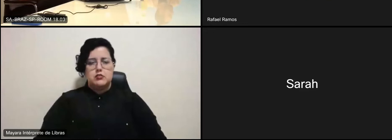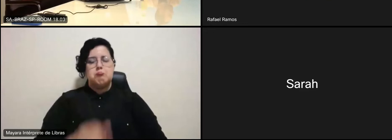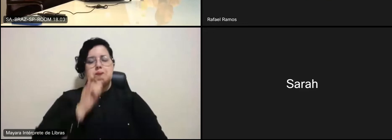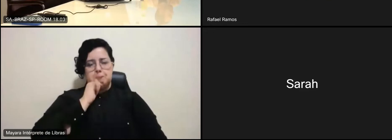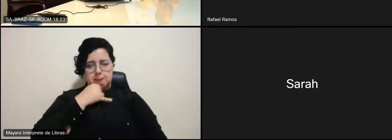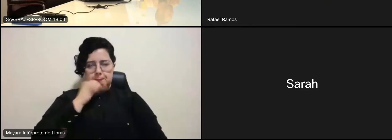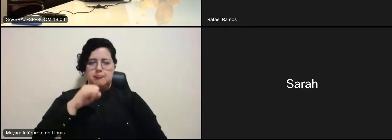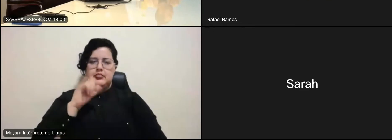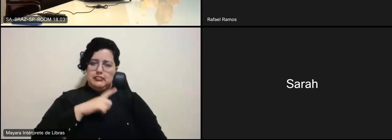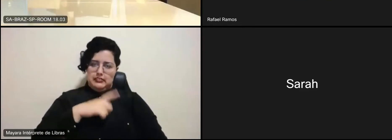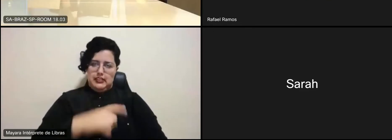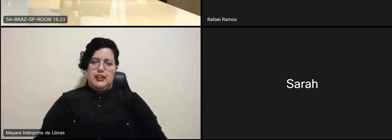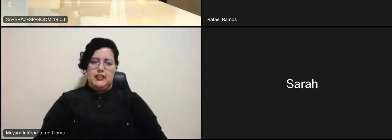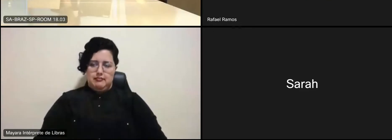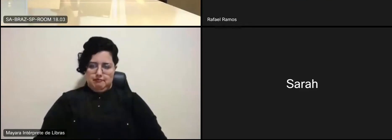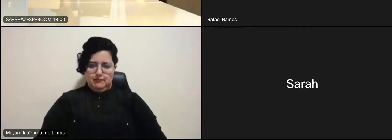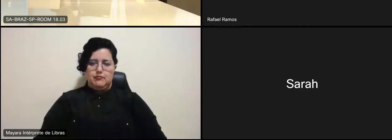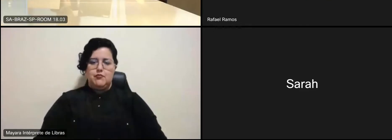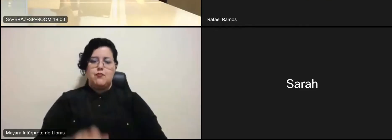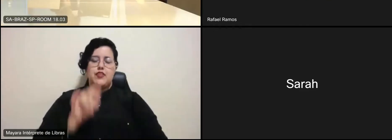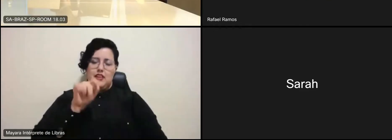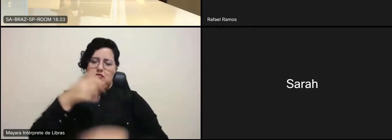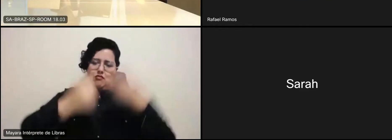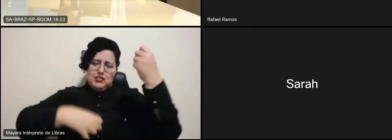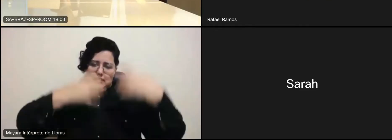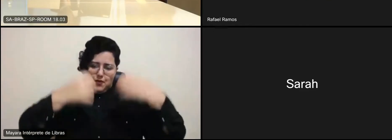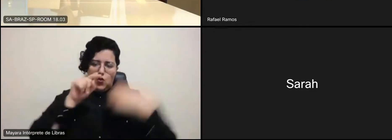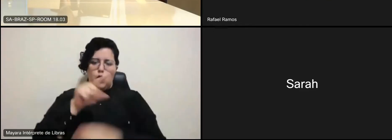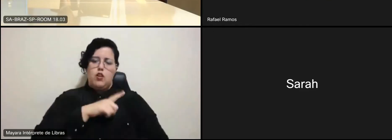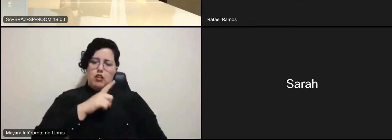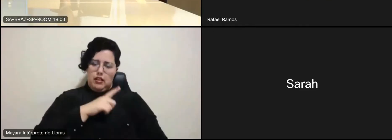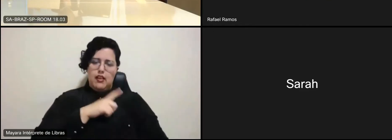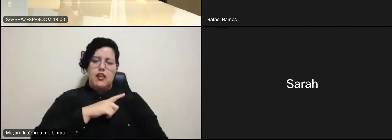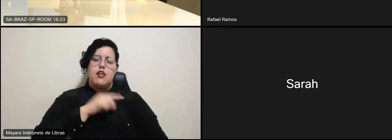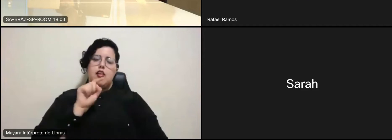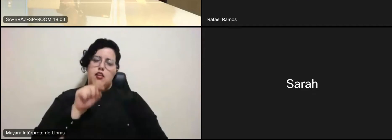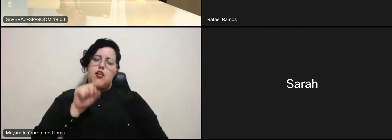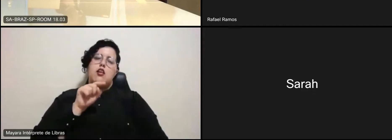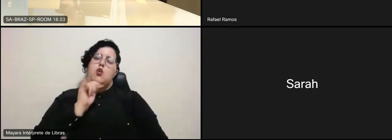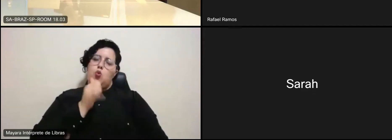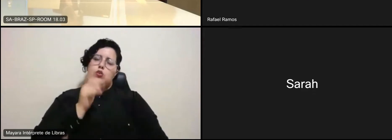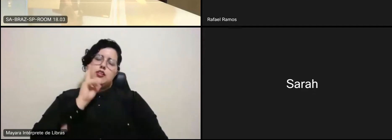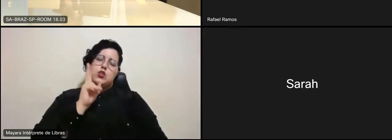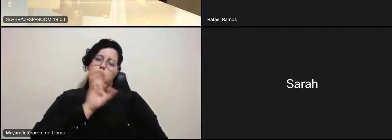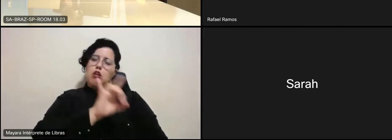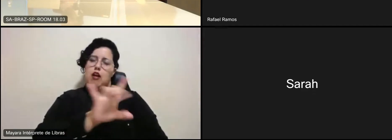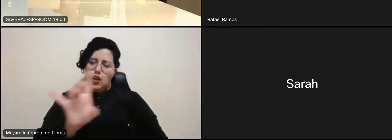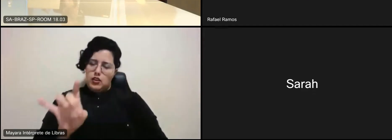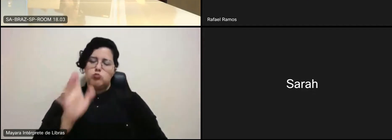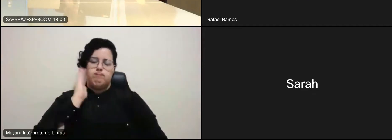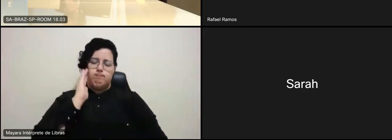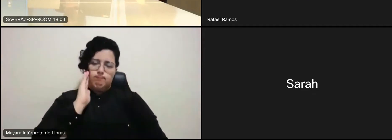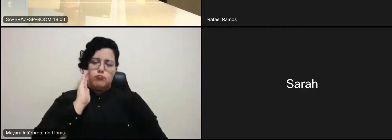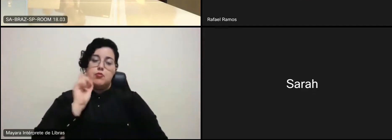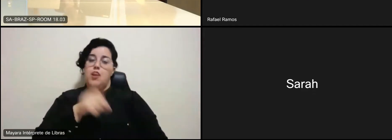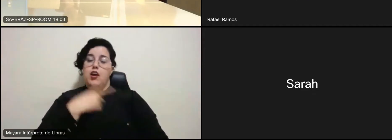né? E acho que ouvindo vocês falarem, né, compartilharem a história de vocês, eu acho que vem na nossa